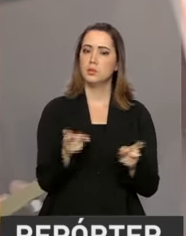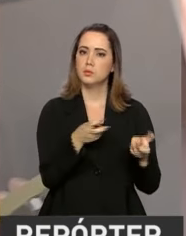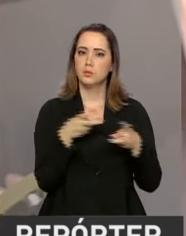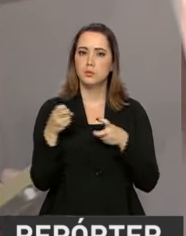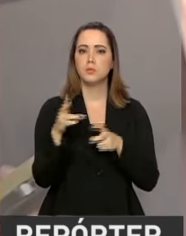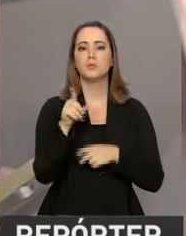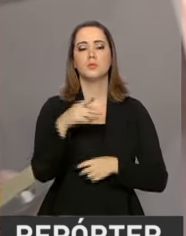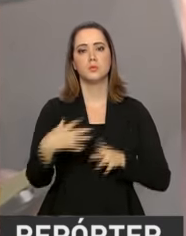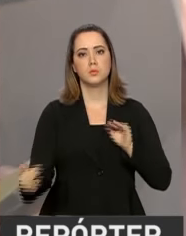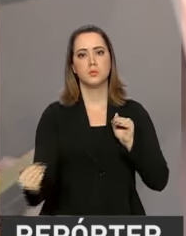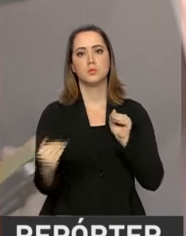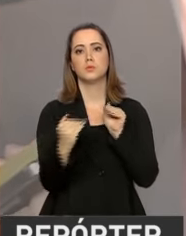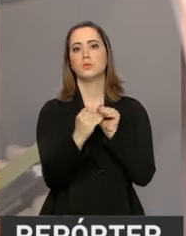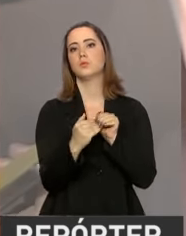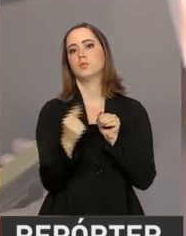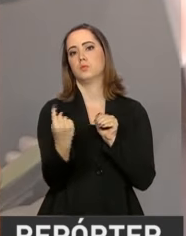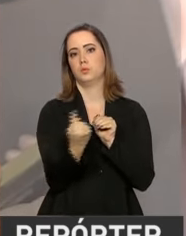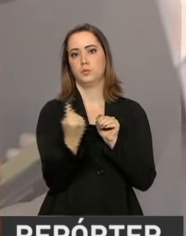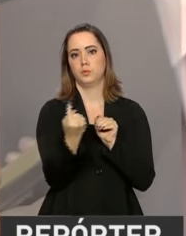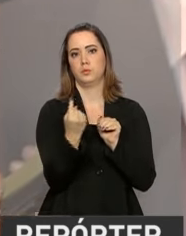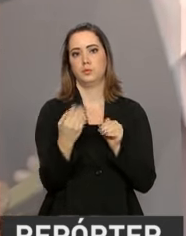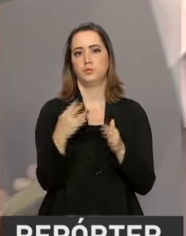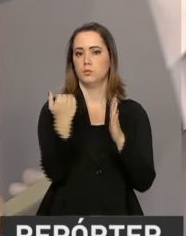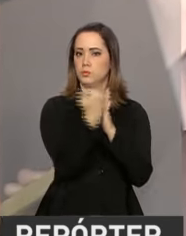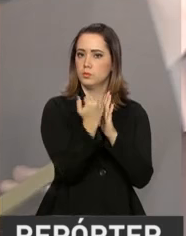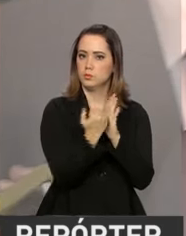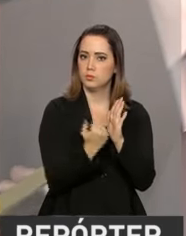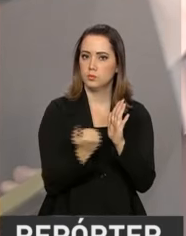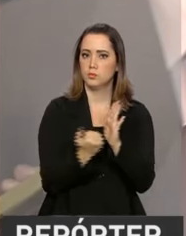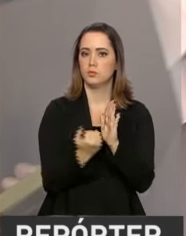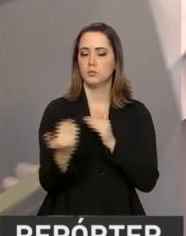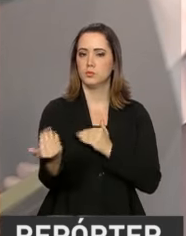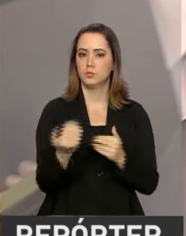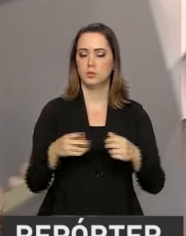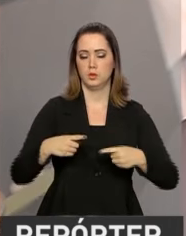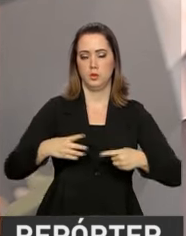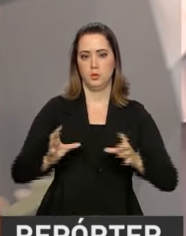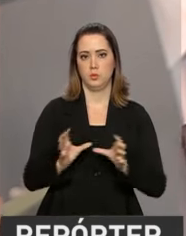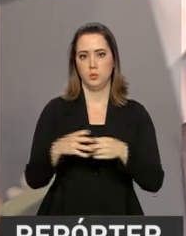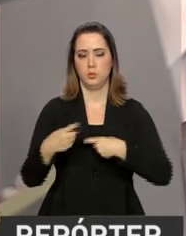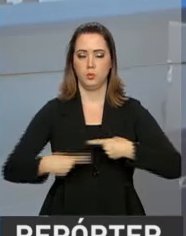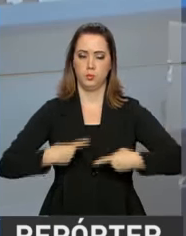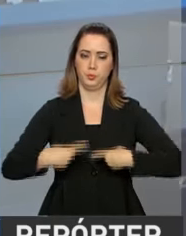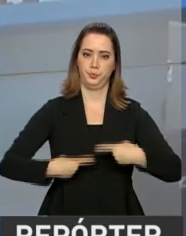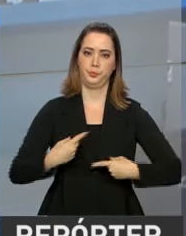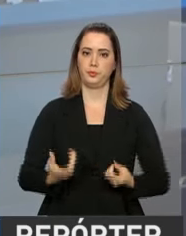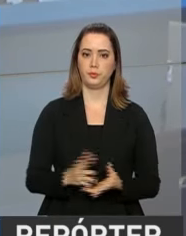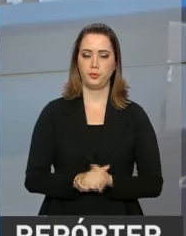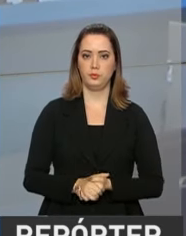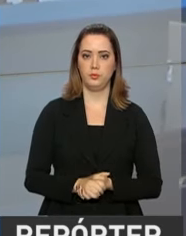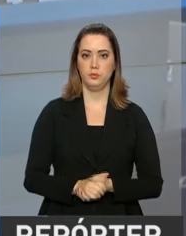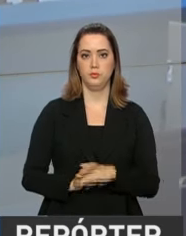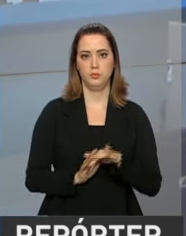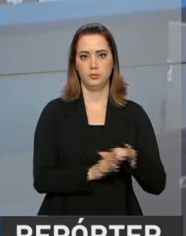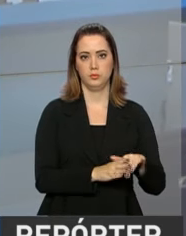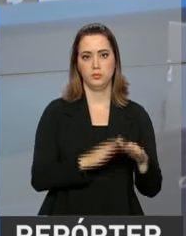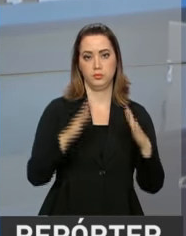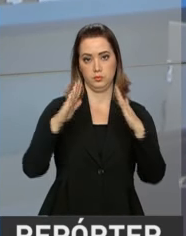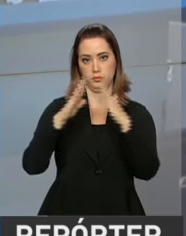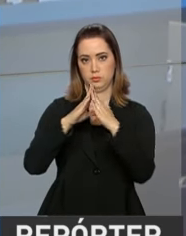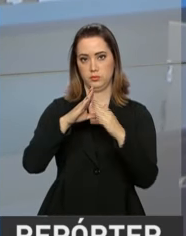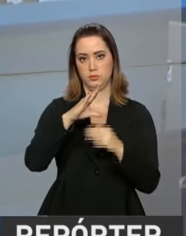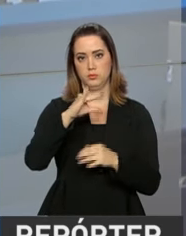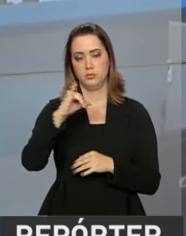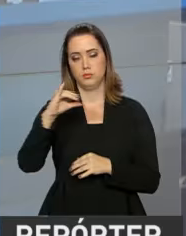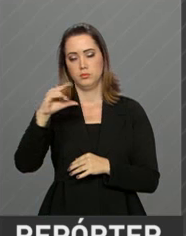uma pauta a partir da posição dos partidos políticos. A Casa Civil divulgou